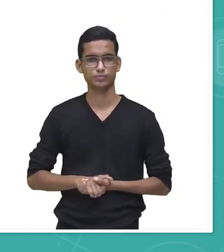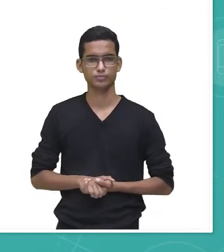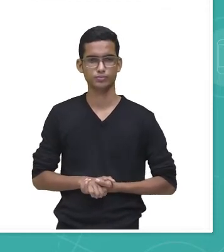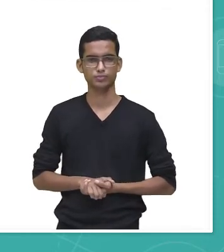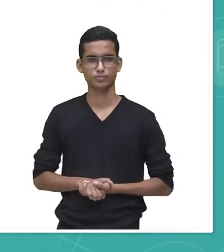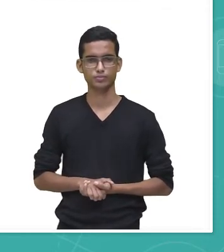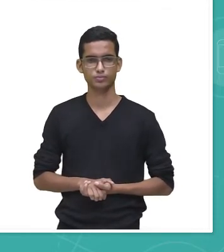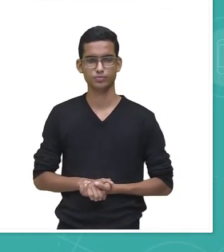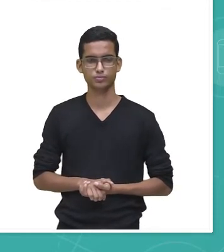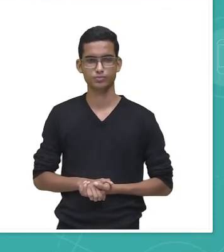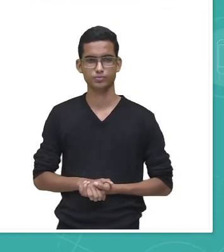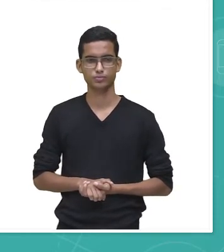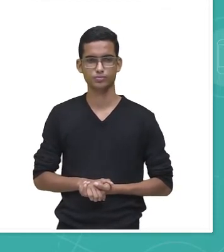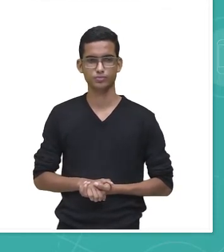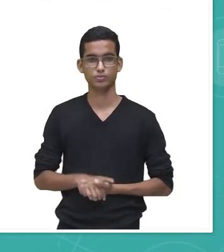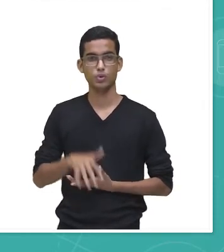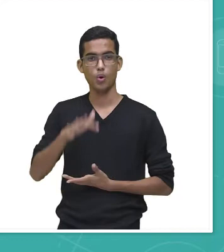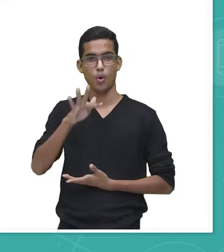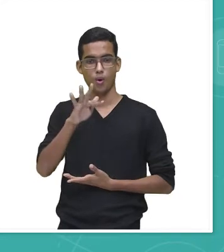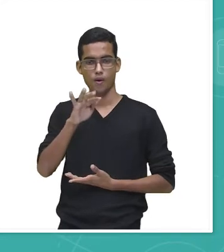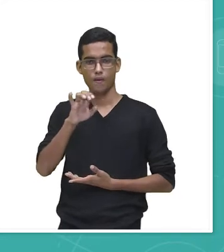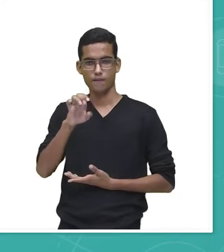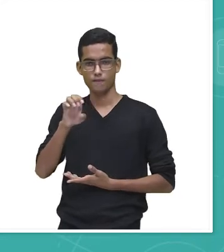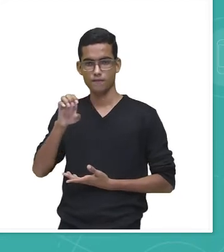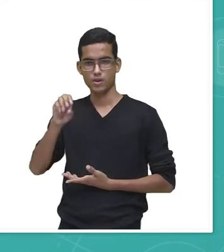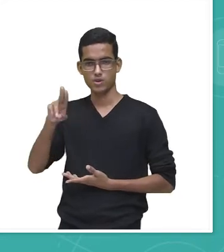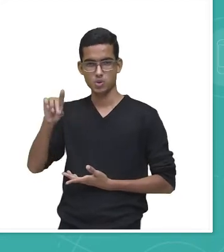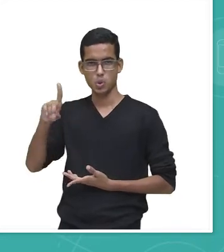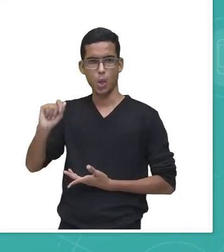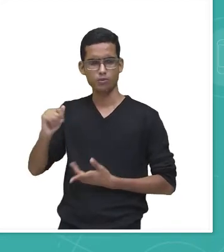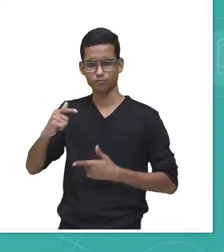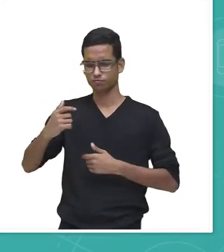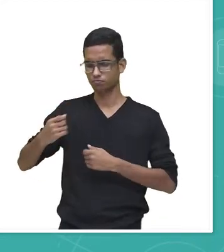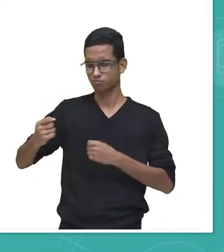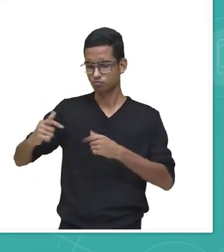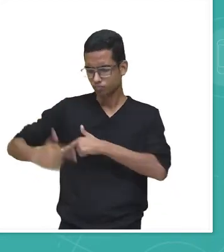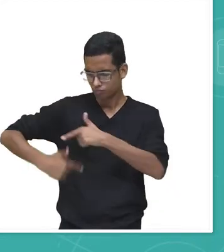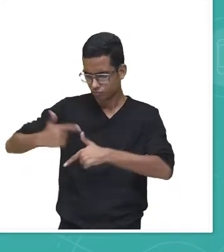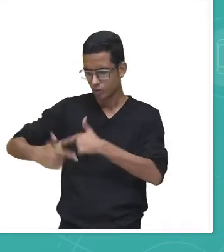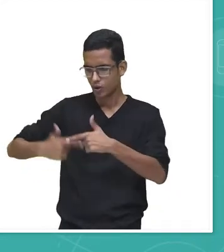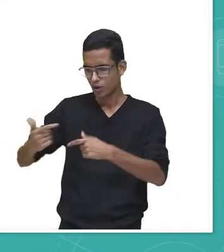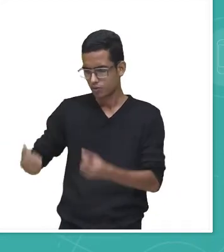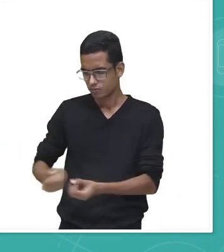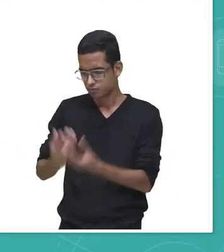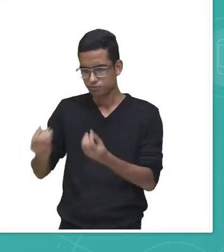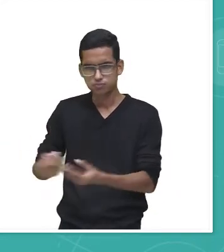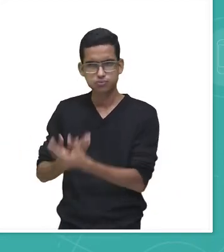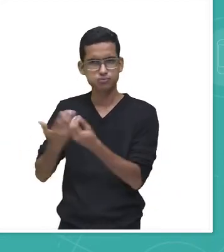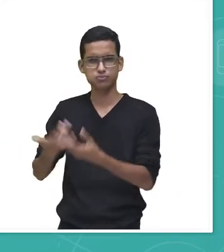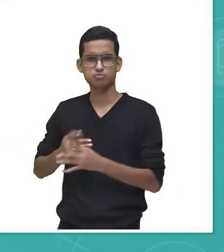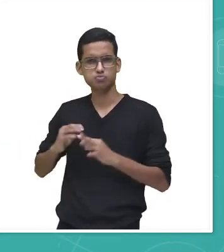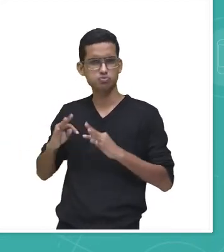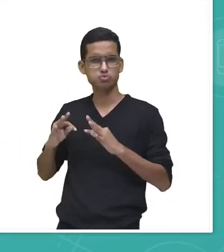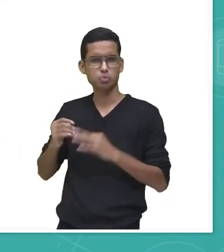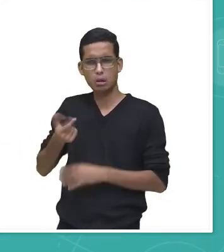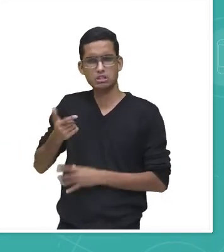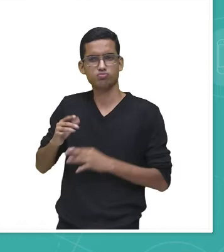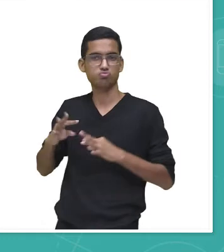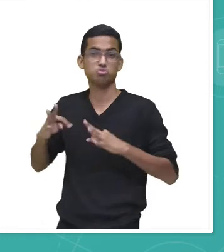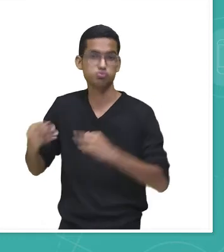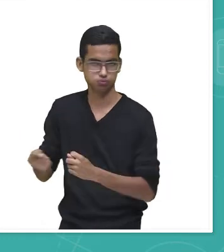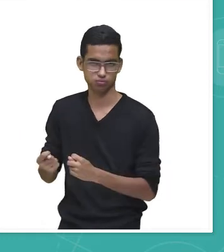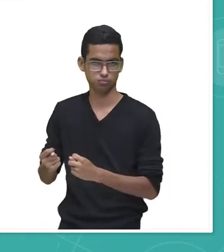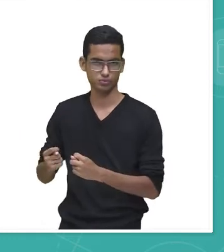lá? O feudo produzia quase tudo que seus habitantes necessitavam. o comércio era restrito e baseava-se